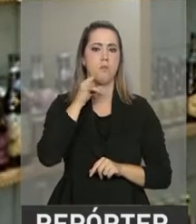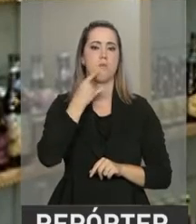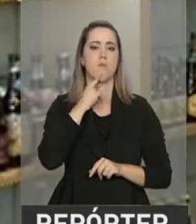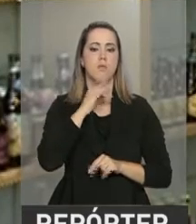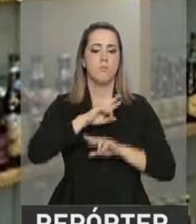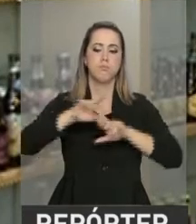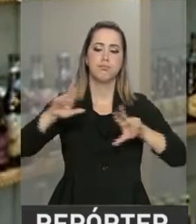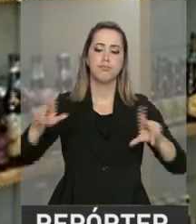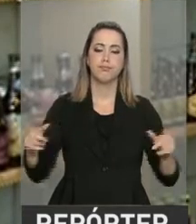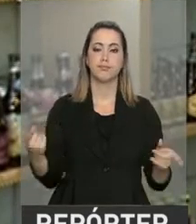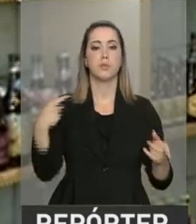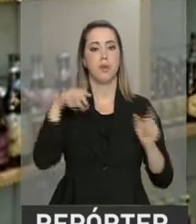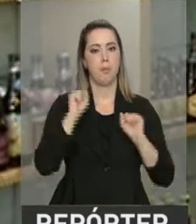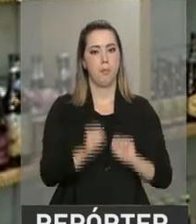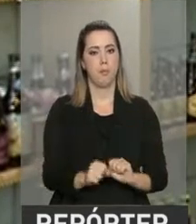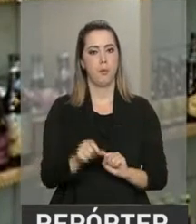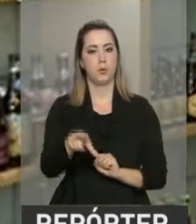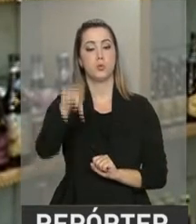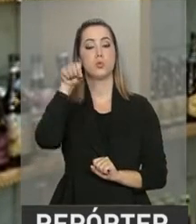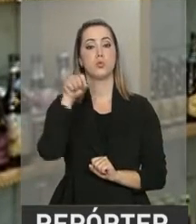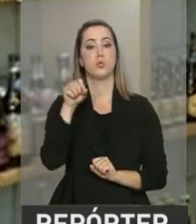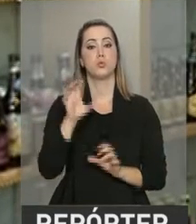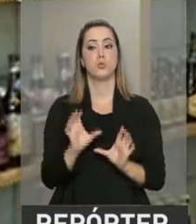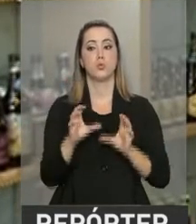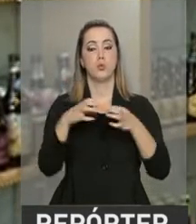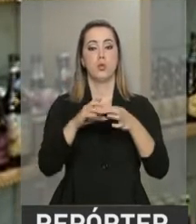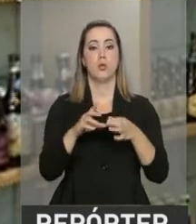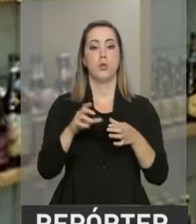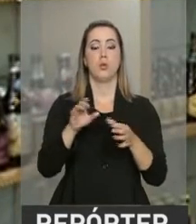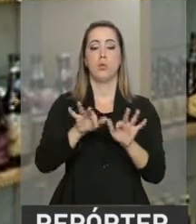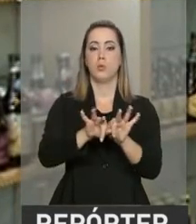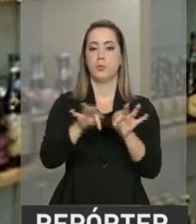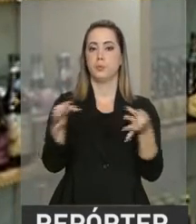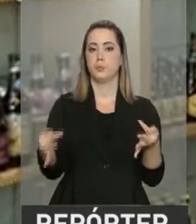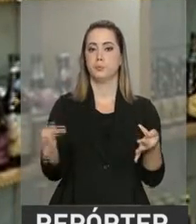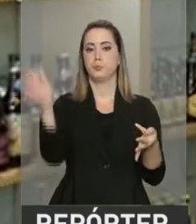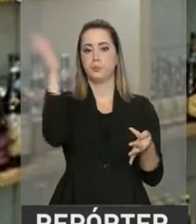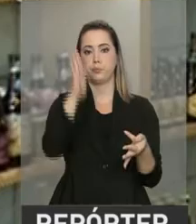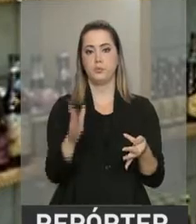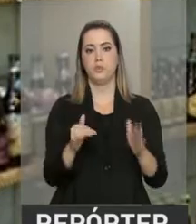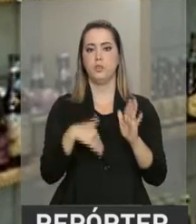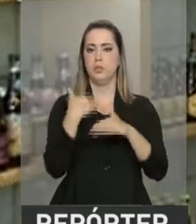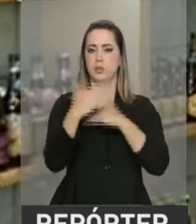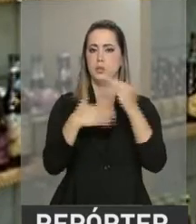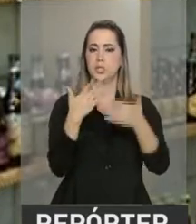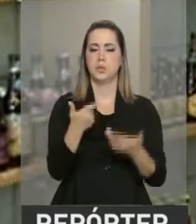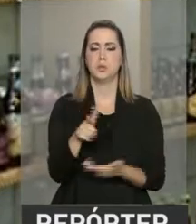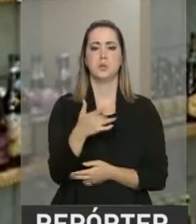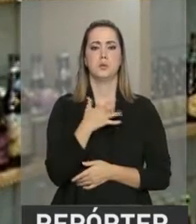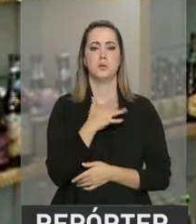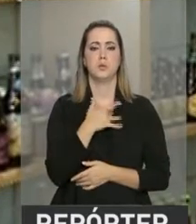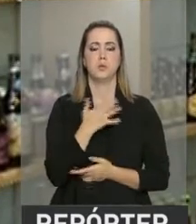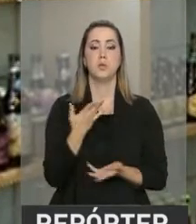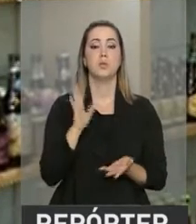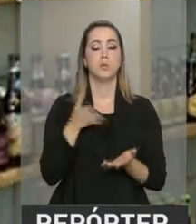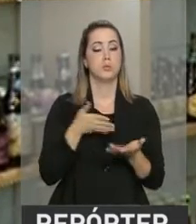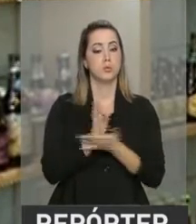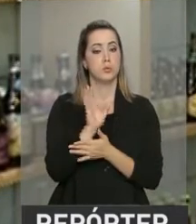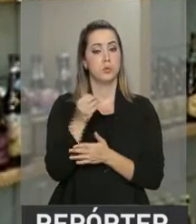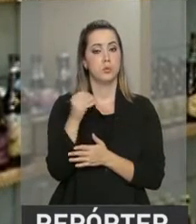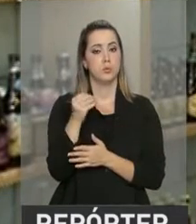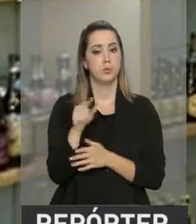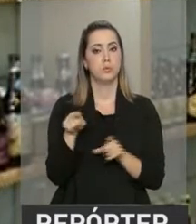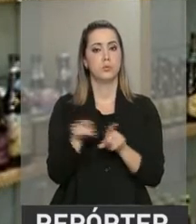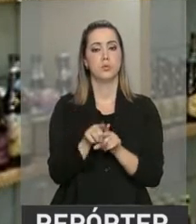nacional a medida faz parte do programa crescer sem medo sancionado pelo presidente michel temer no final de outubro o